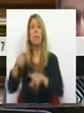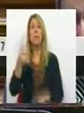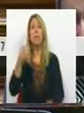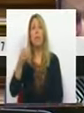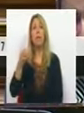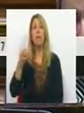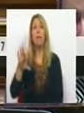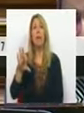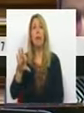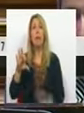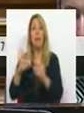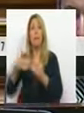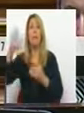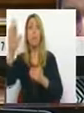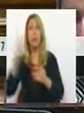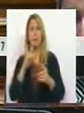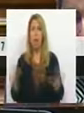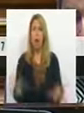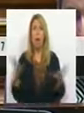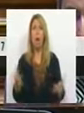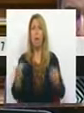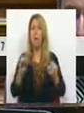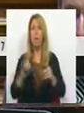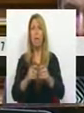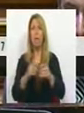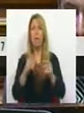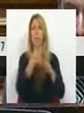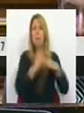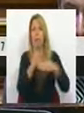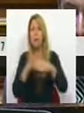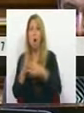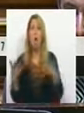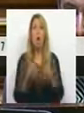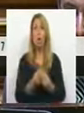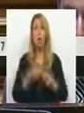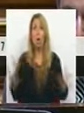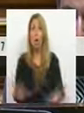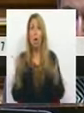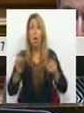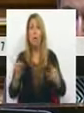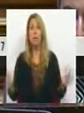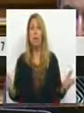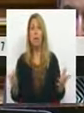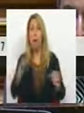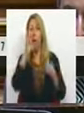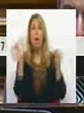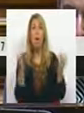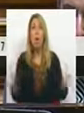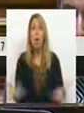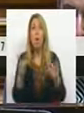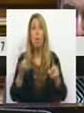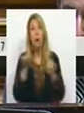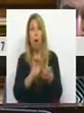ao emparcelamento, isto é um desincentivo ao ordenamento florestal, isto é contraproducente tudo aquilo que se quer realizar na